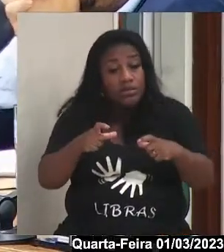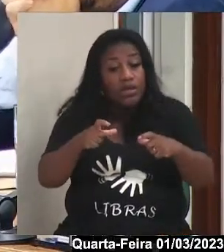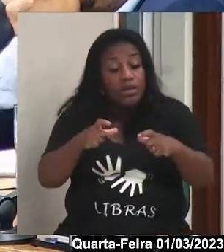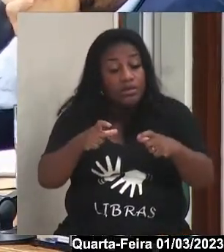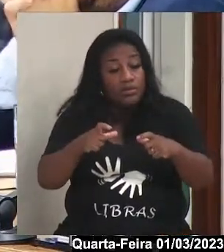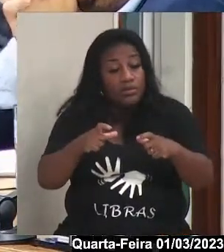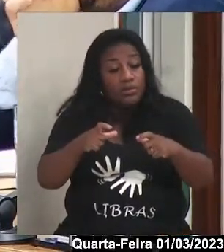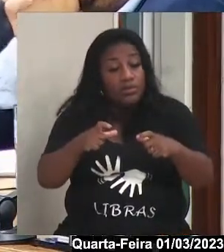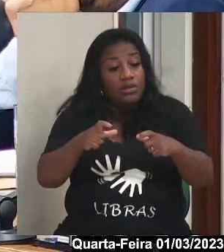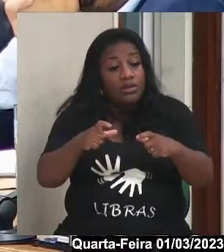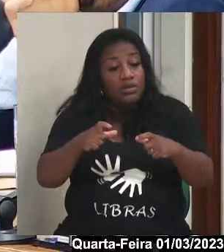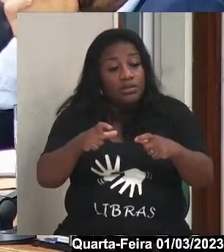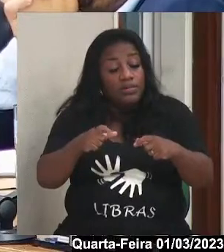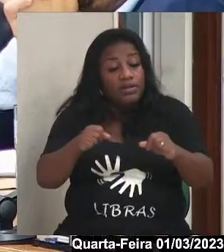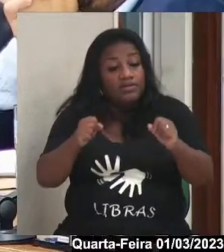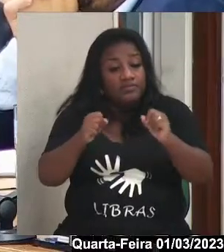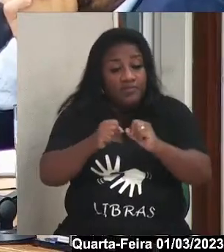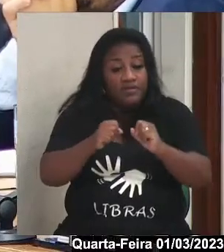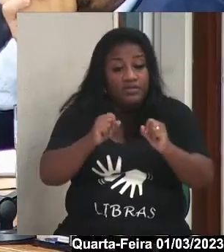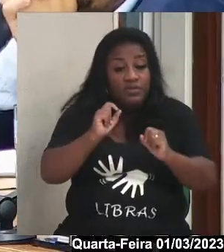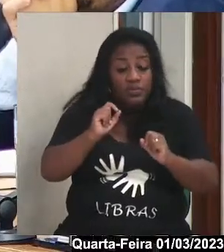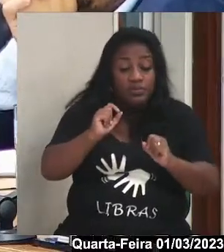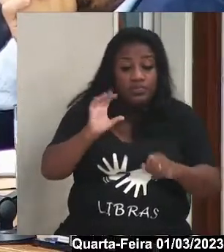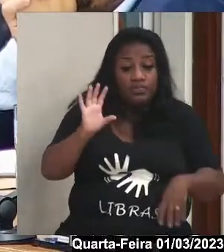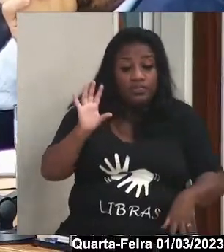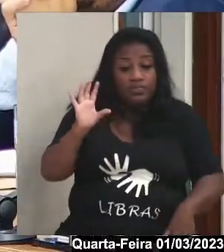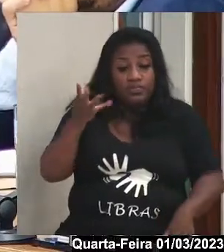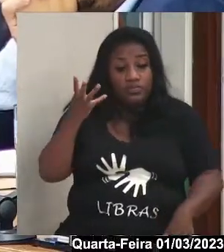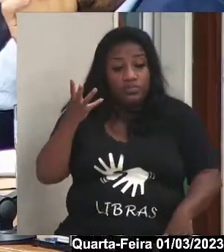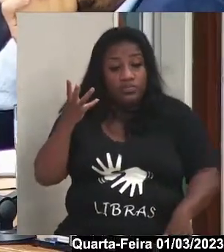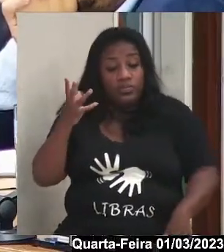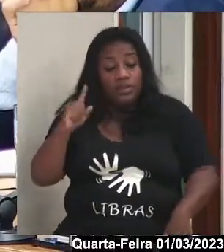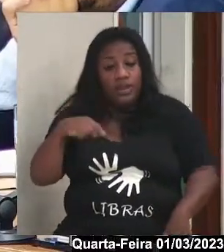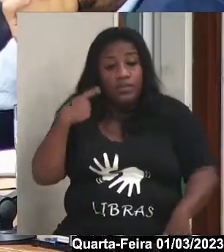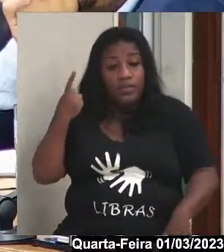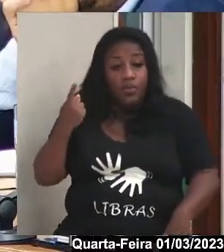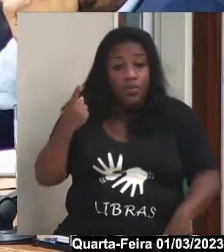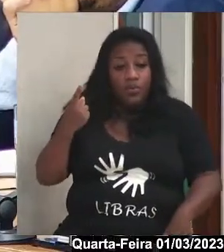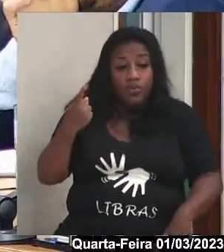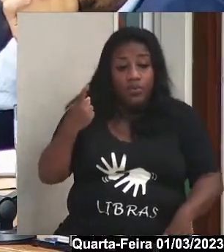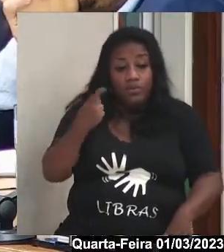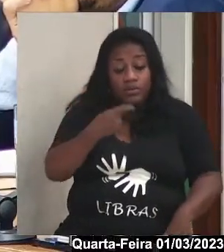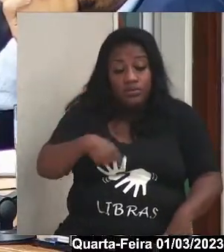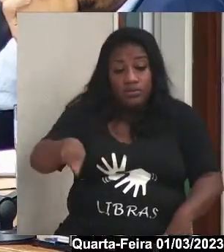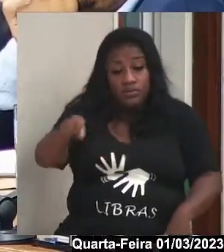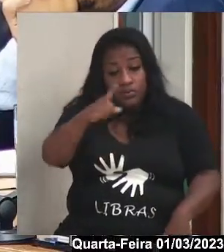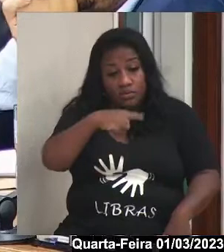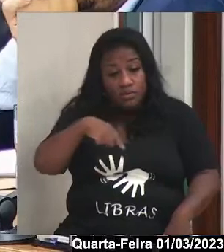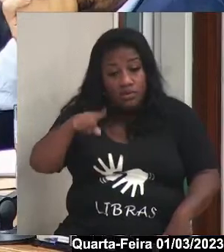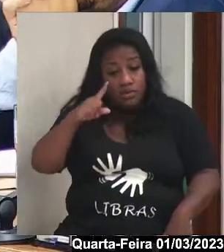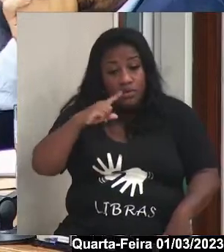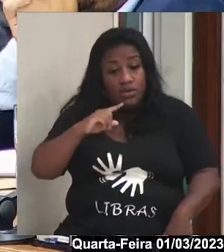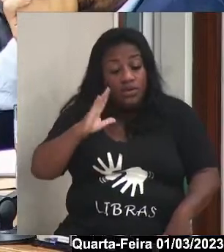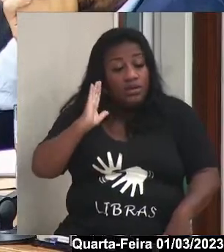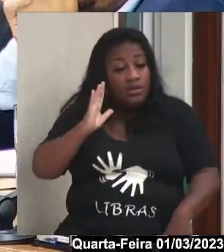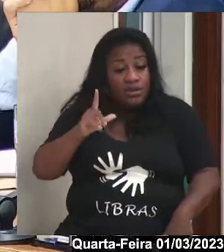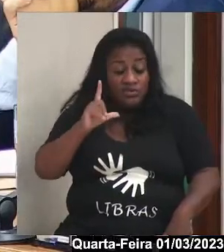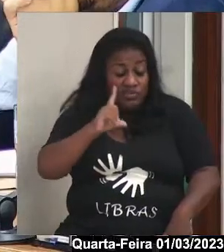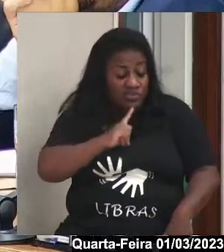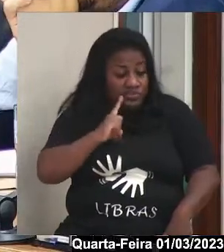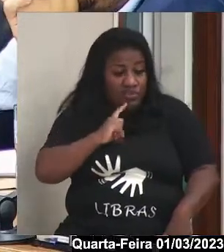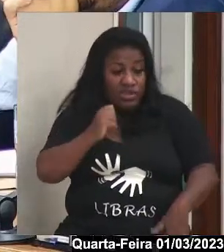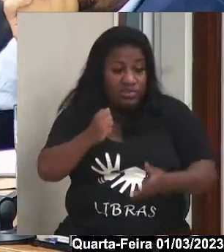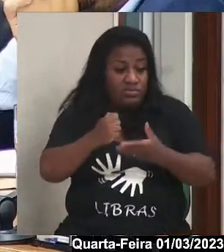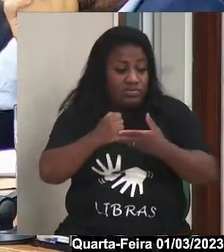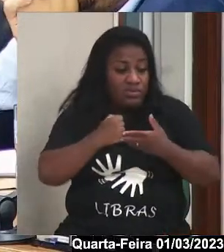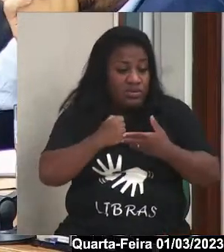poder justamente fazer todo o levantamento. Após isso, a oposição chegou com as denúncias, mas denúncias essas que já tínhamos